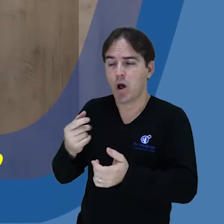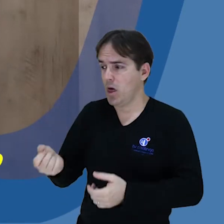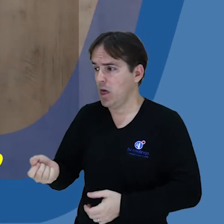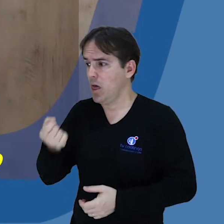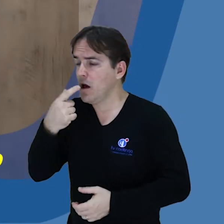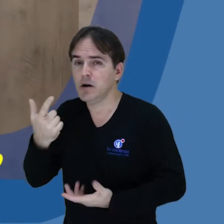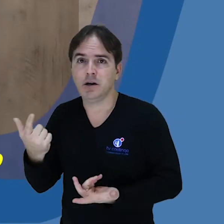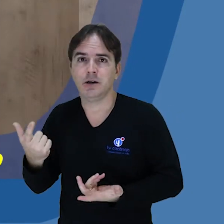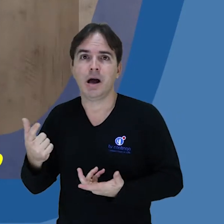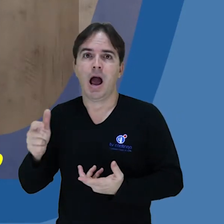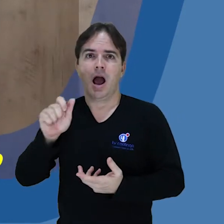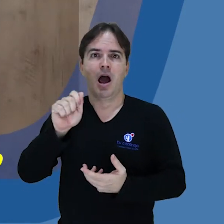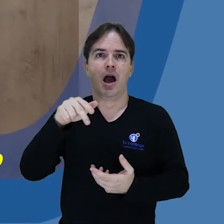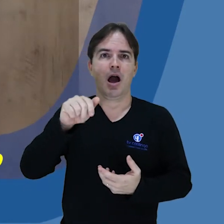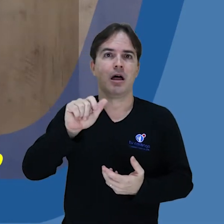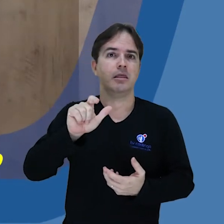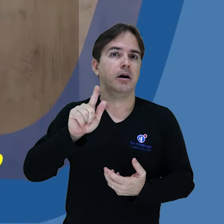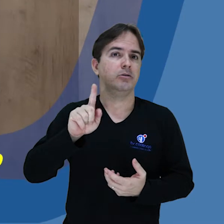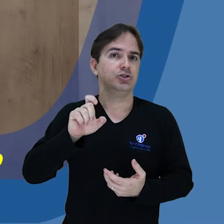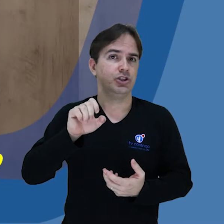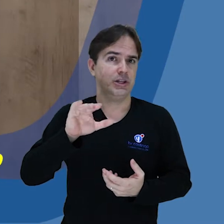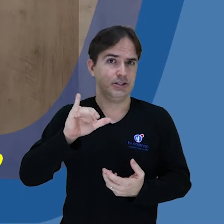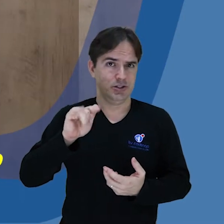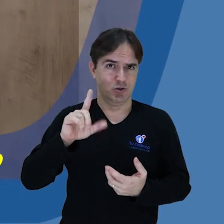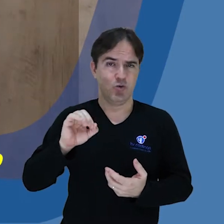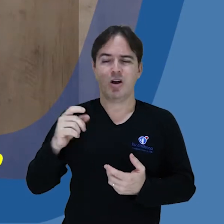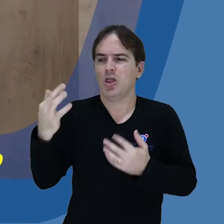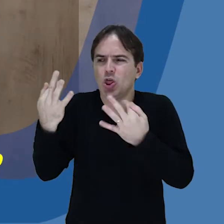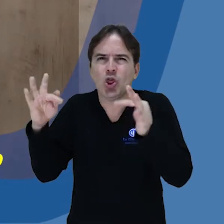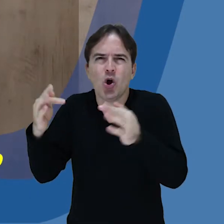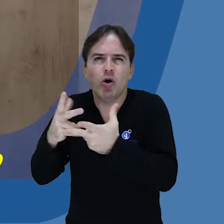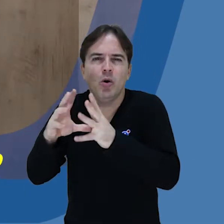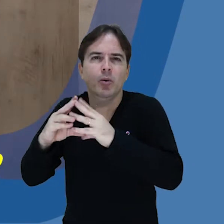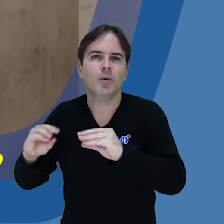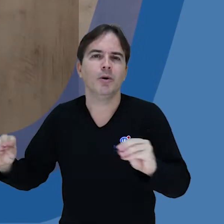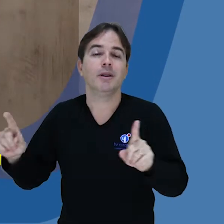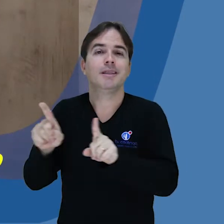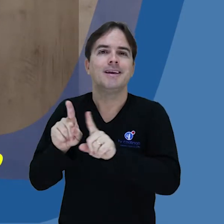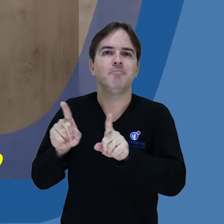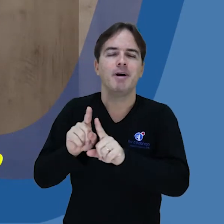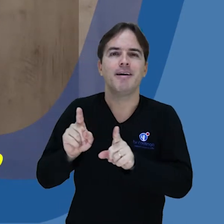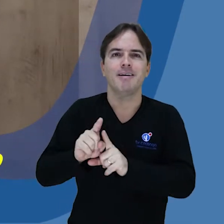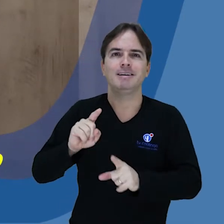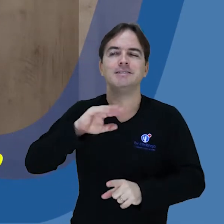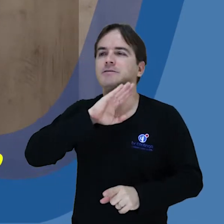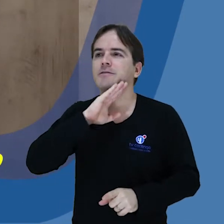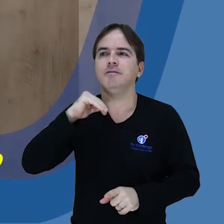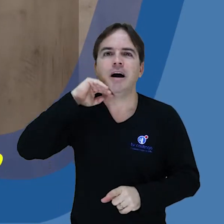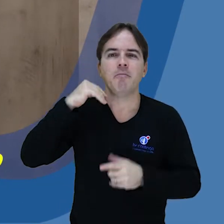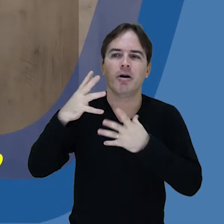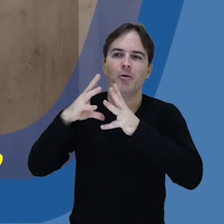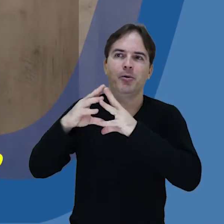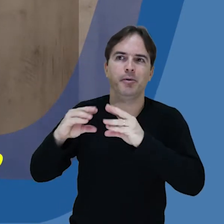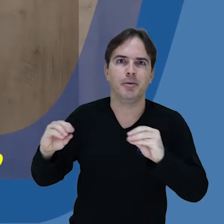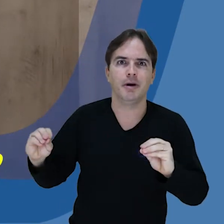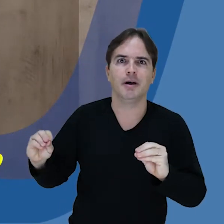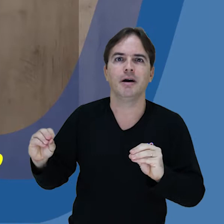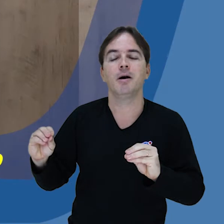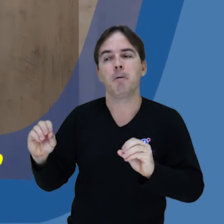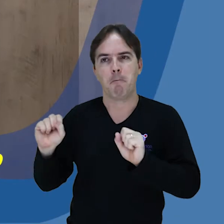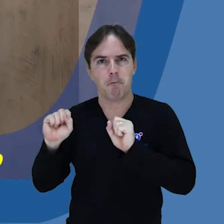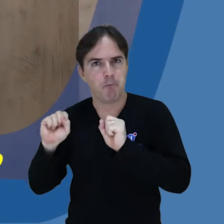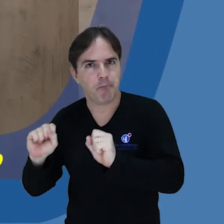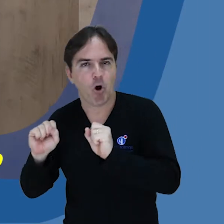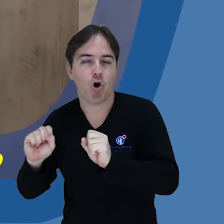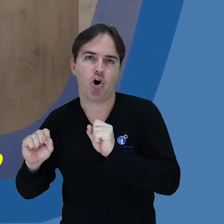como analgésico, que alivia a dor, antitérmico, que alivia as febres, são indicados desde que você